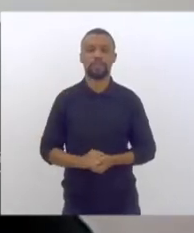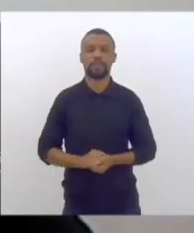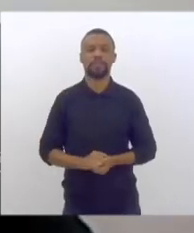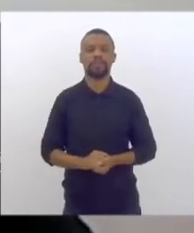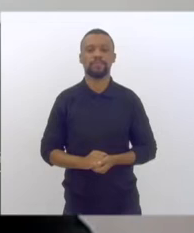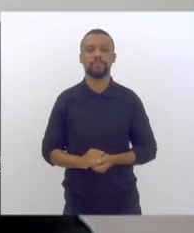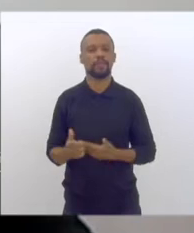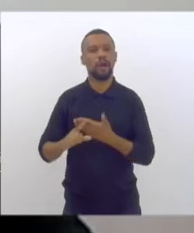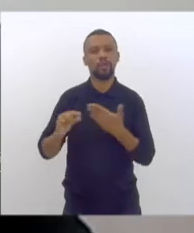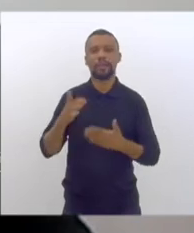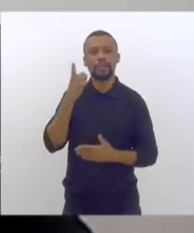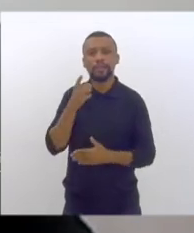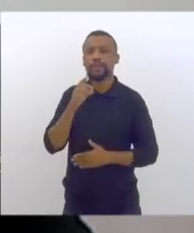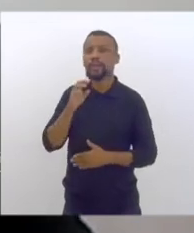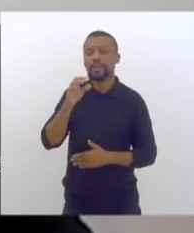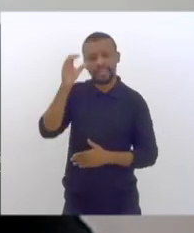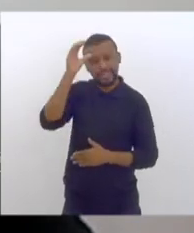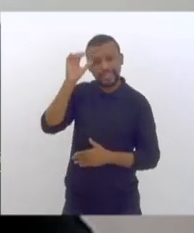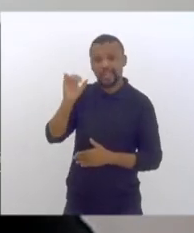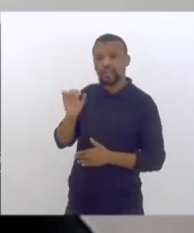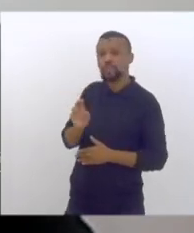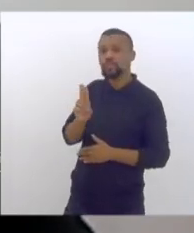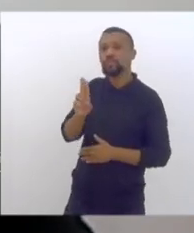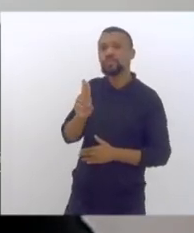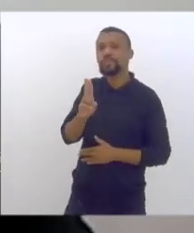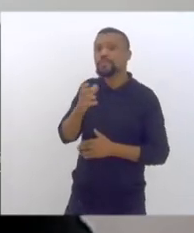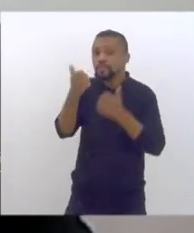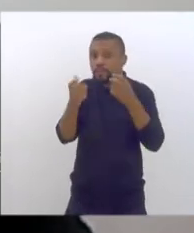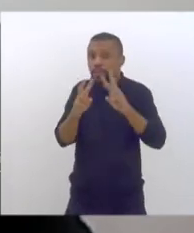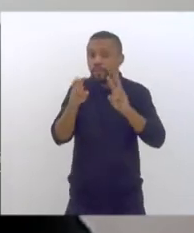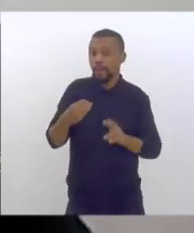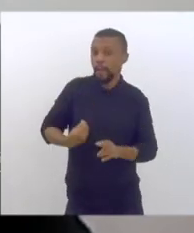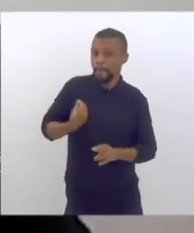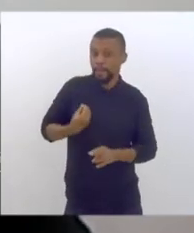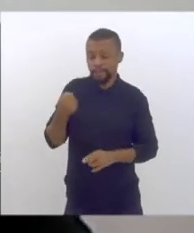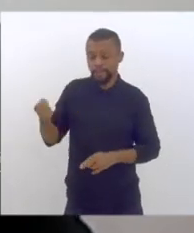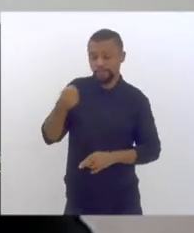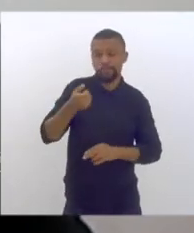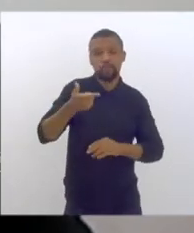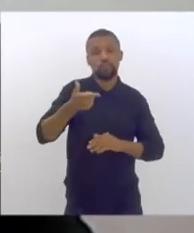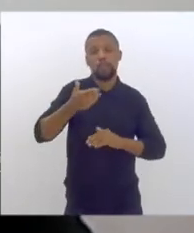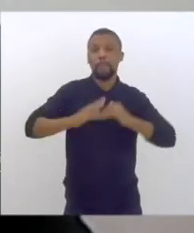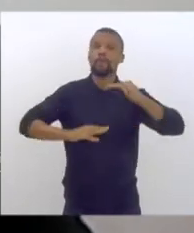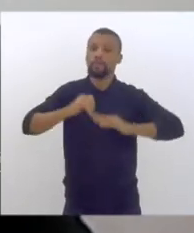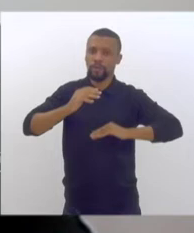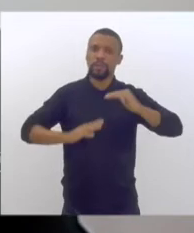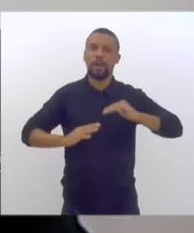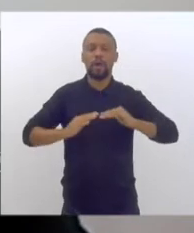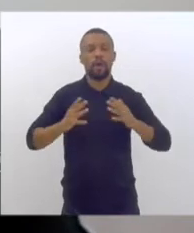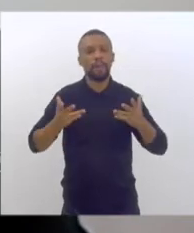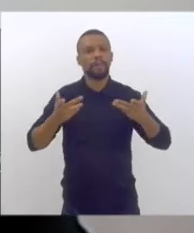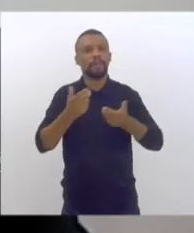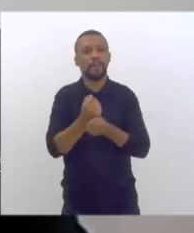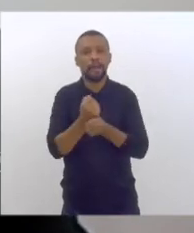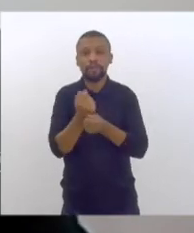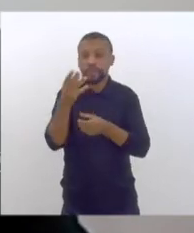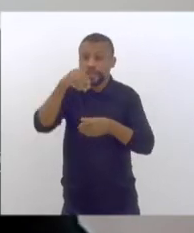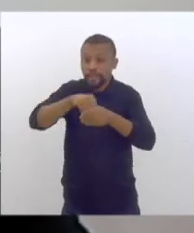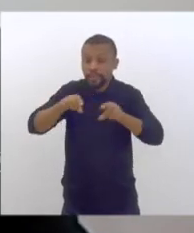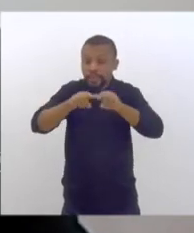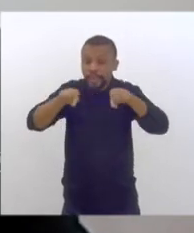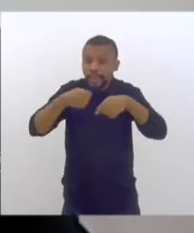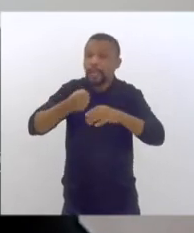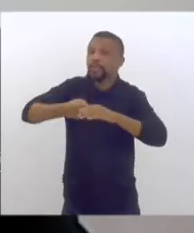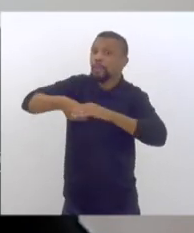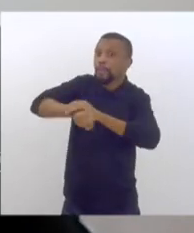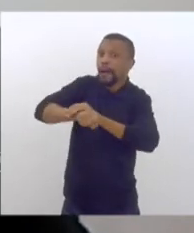de autoria da deputada tia Ju que dispõe sobre a presença de profissional habilitado em animação Neonatal na sala de